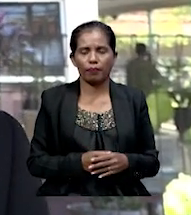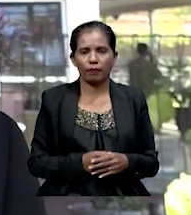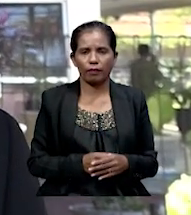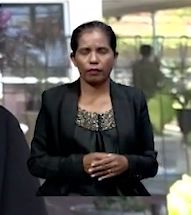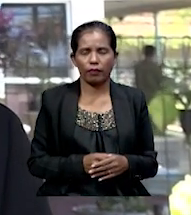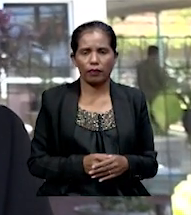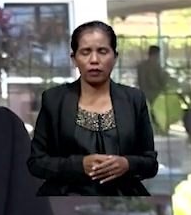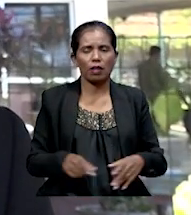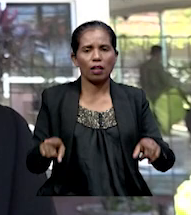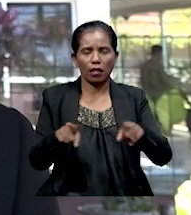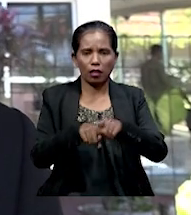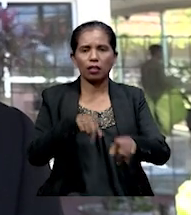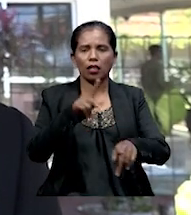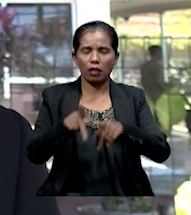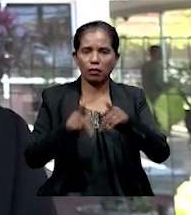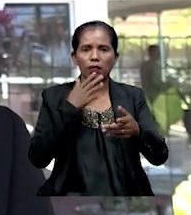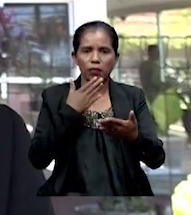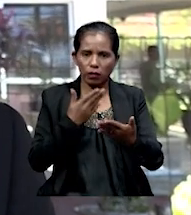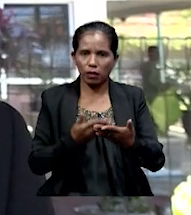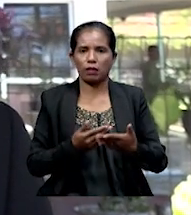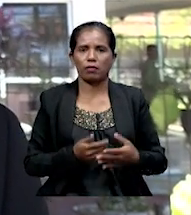Sai, cidadão dia.